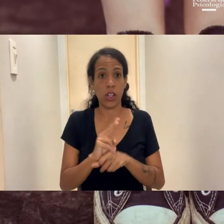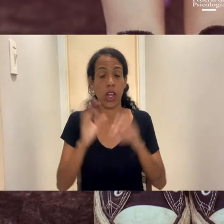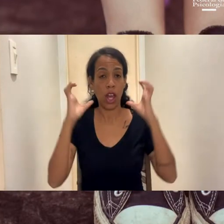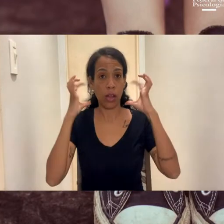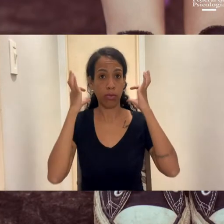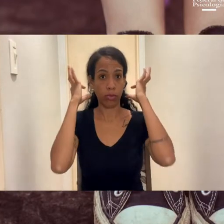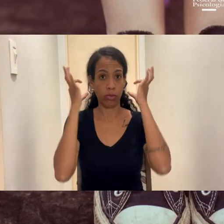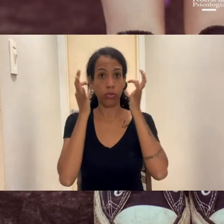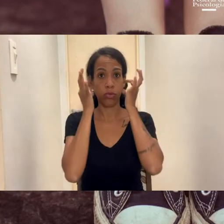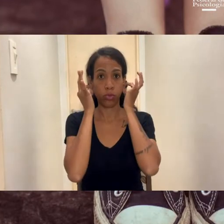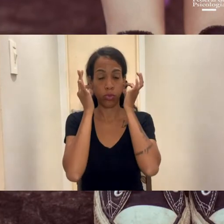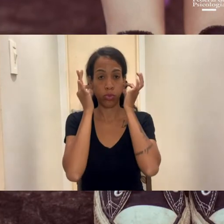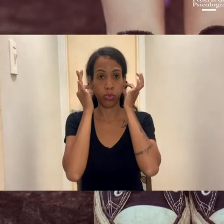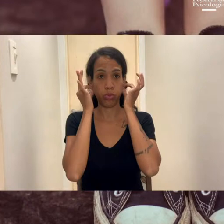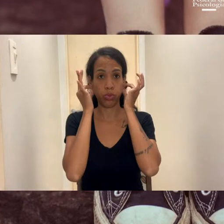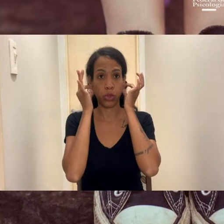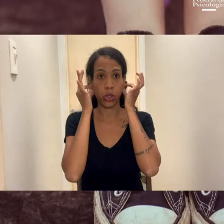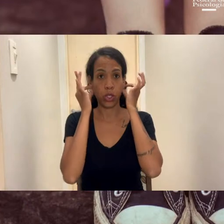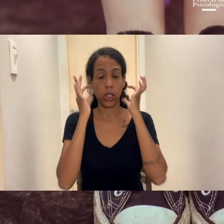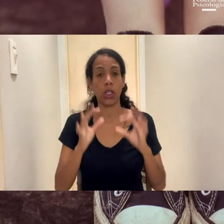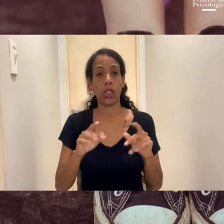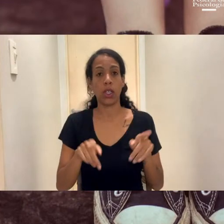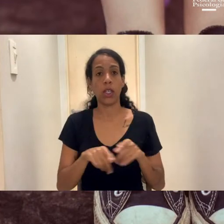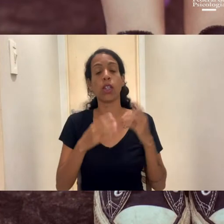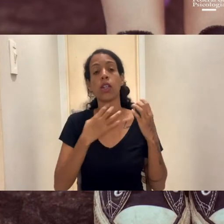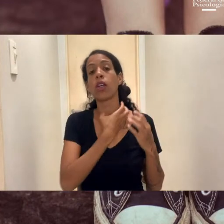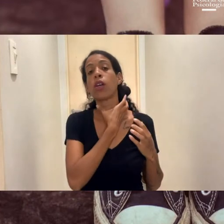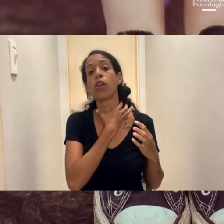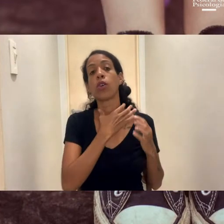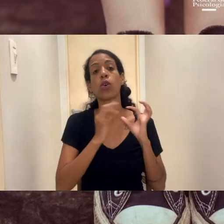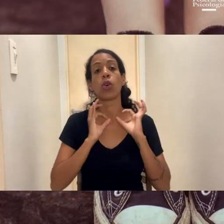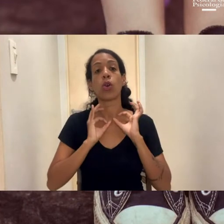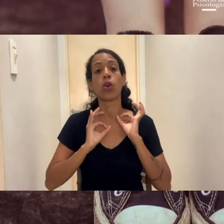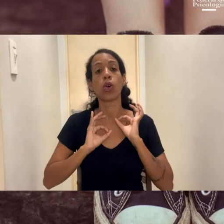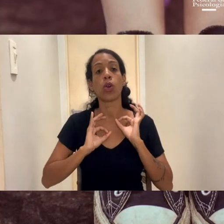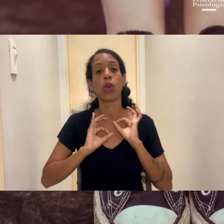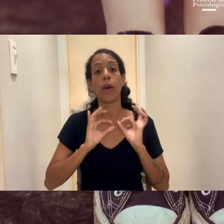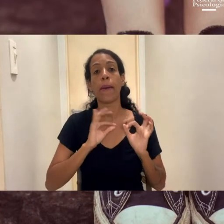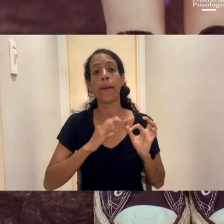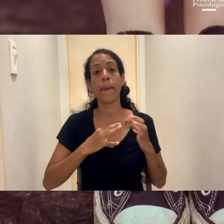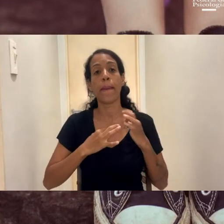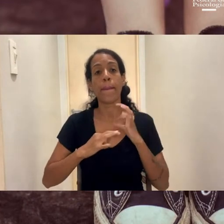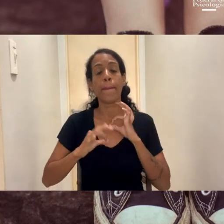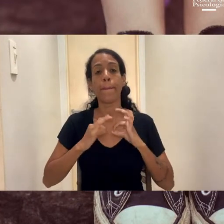argola prateada, um colar prateado com uma pedrinha